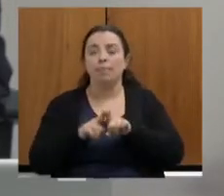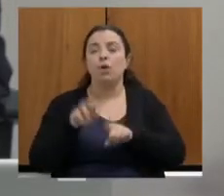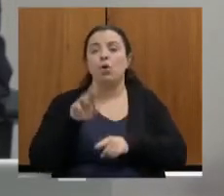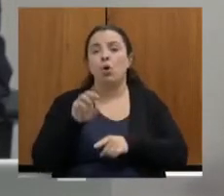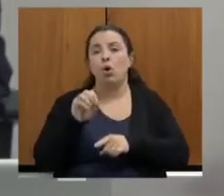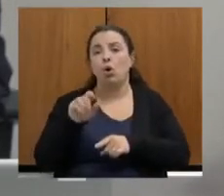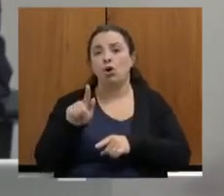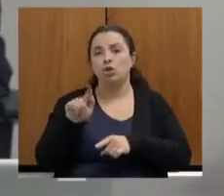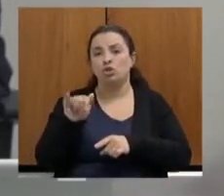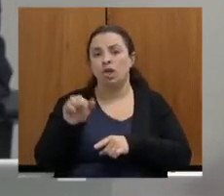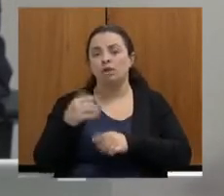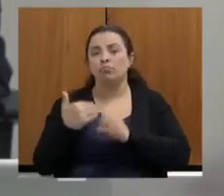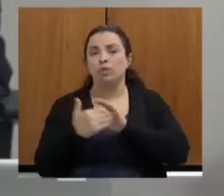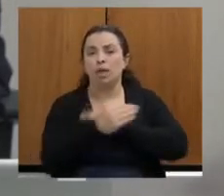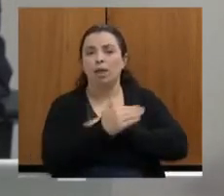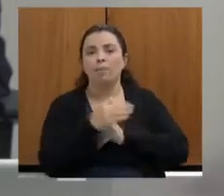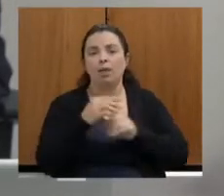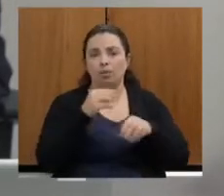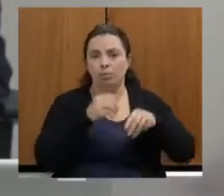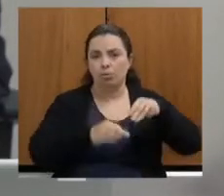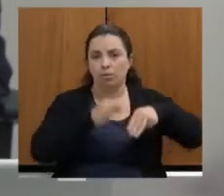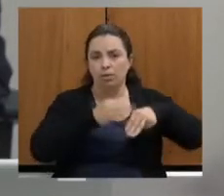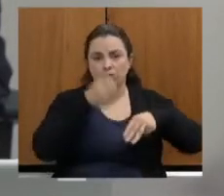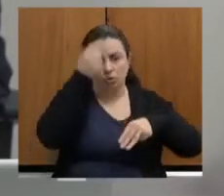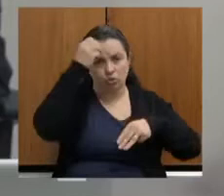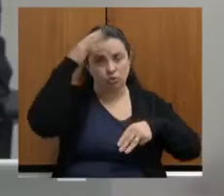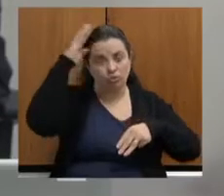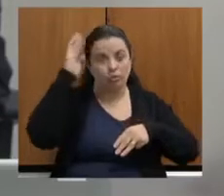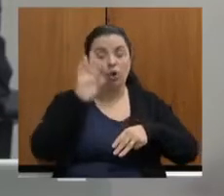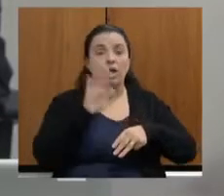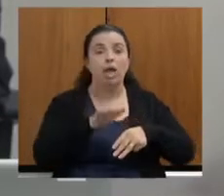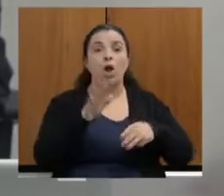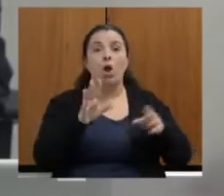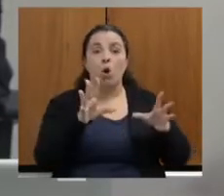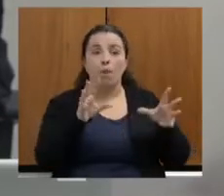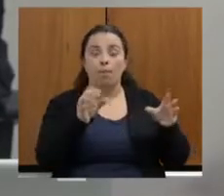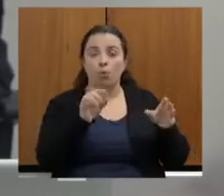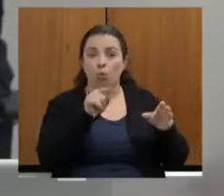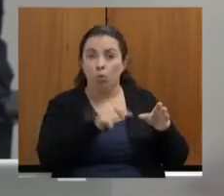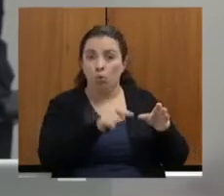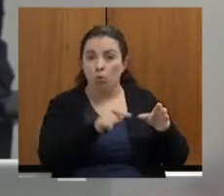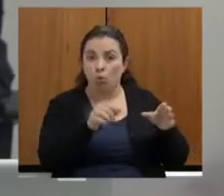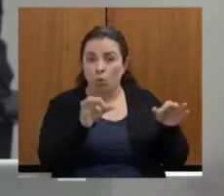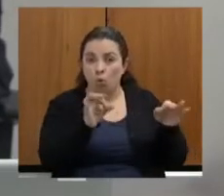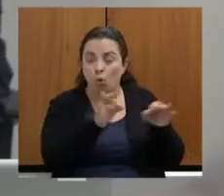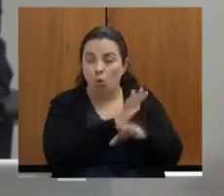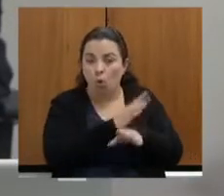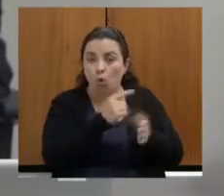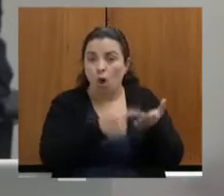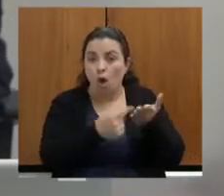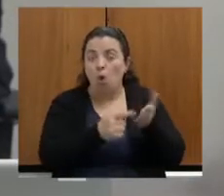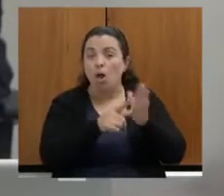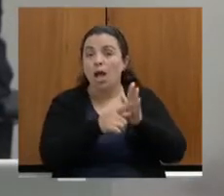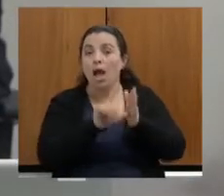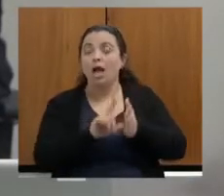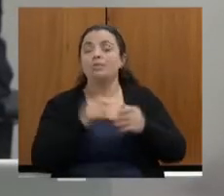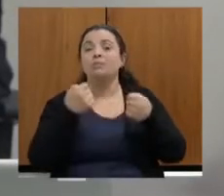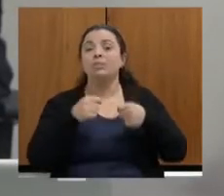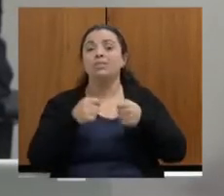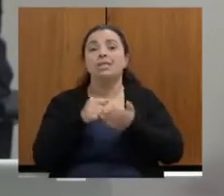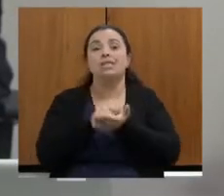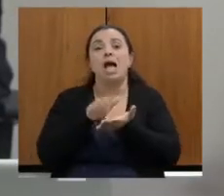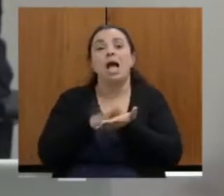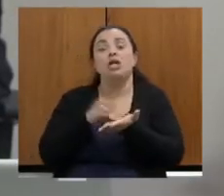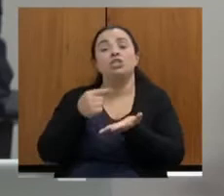Ministro Luiz fux é que antes da e quando acordo seja agendada uma reunião desta Como estão externa com o